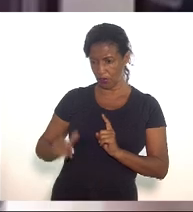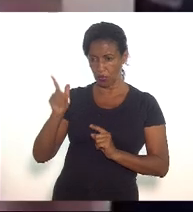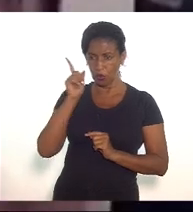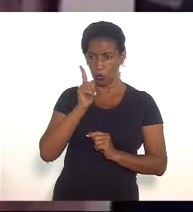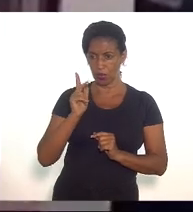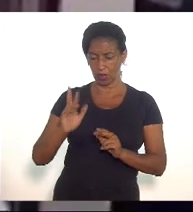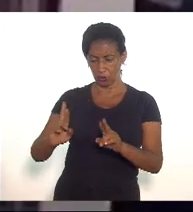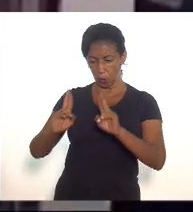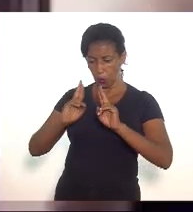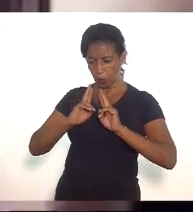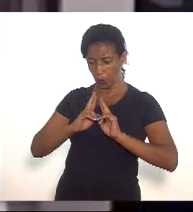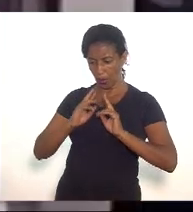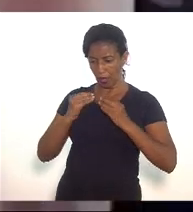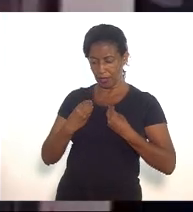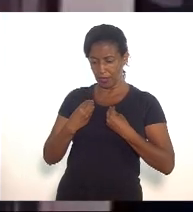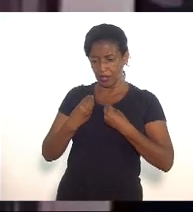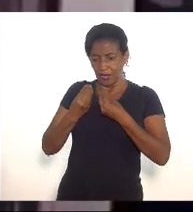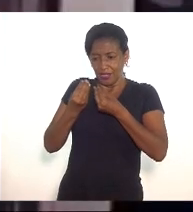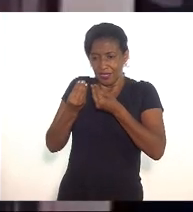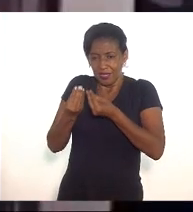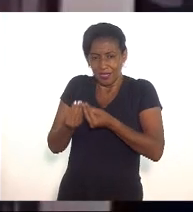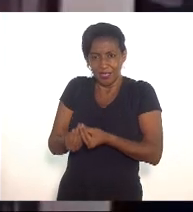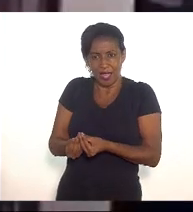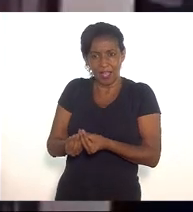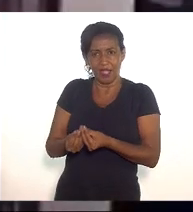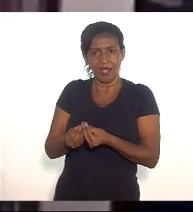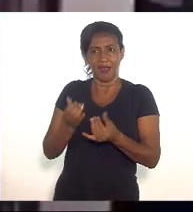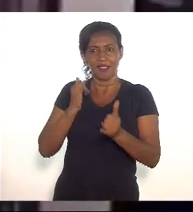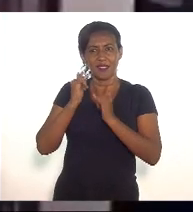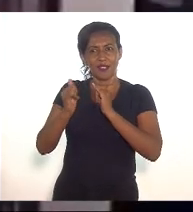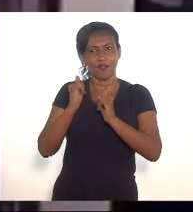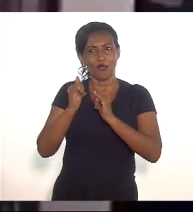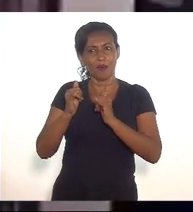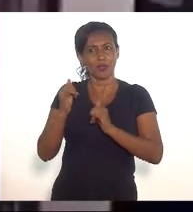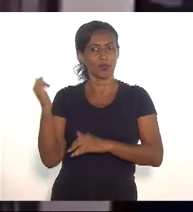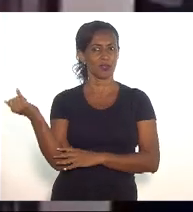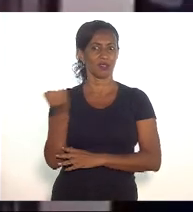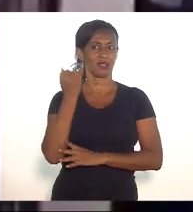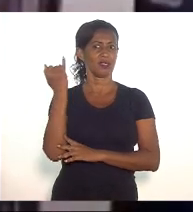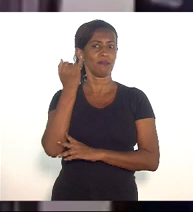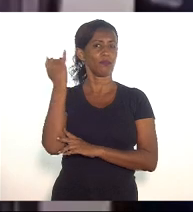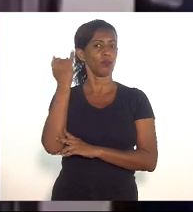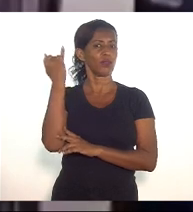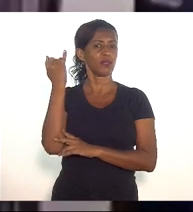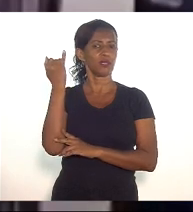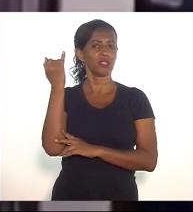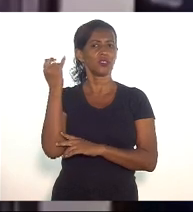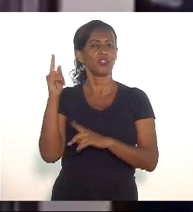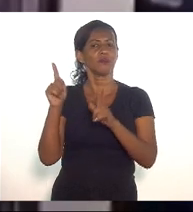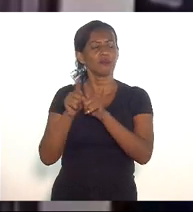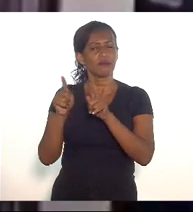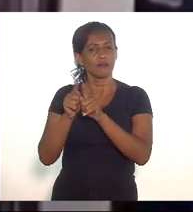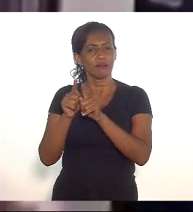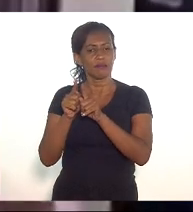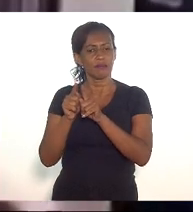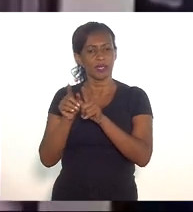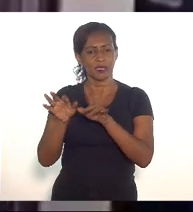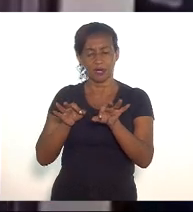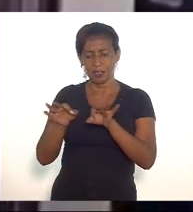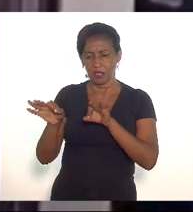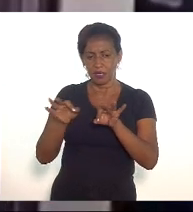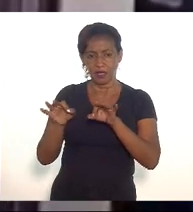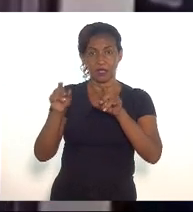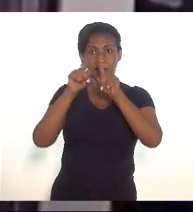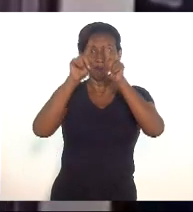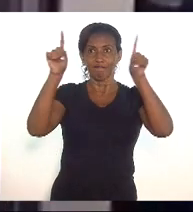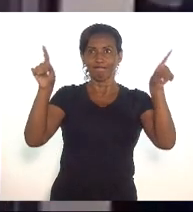dá os subsídios necessários e suficientes, inclusive para elaboração desses painéis